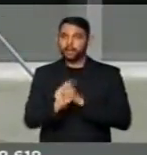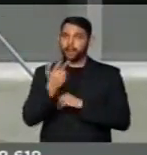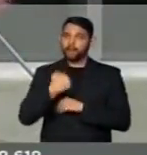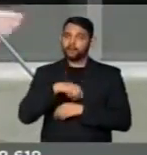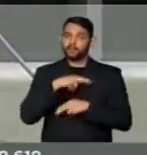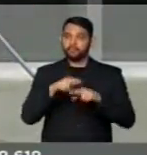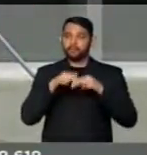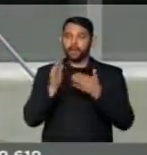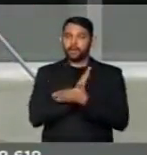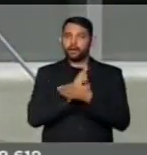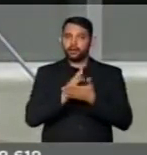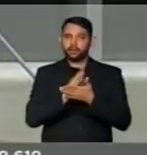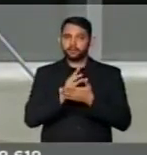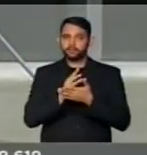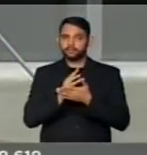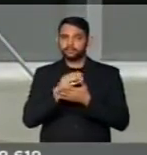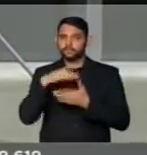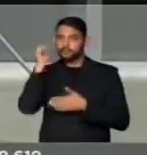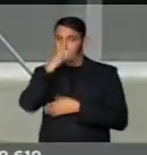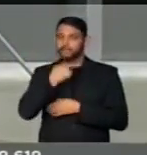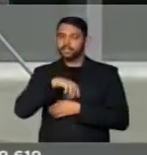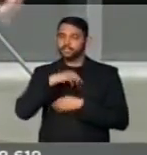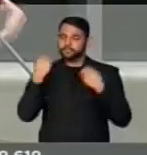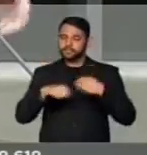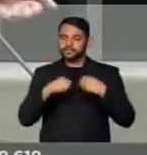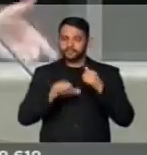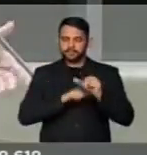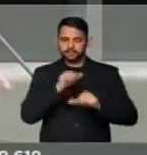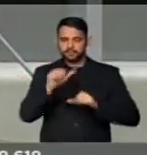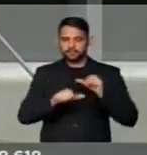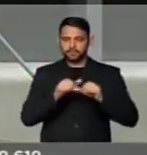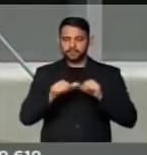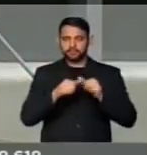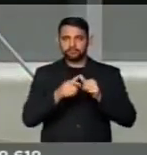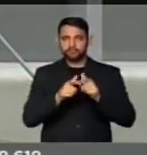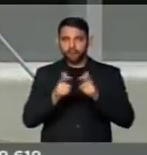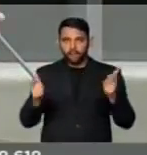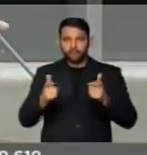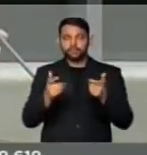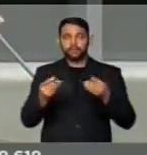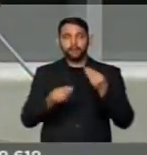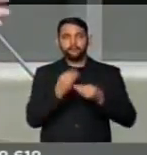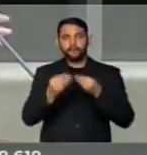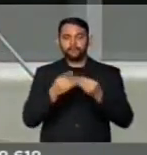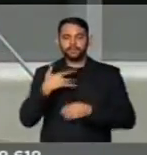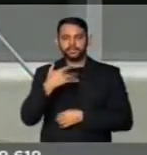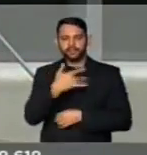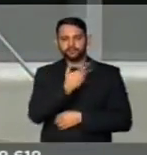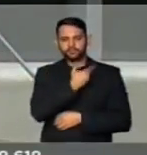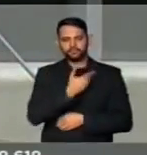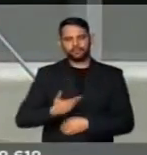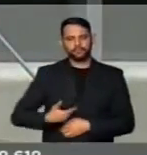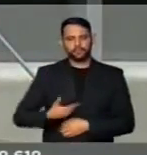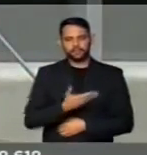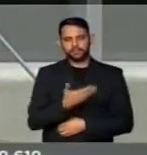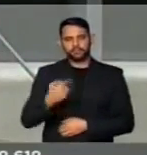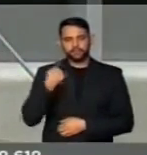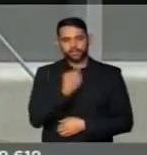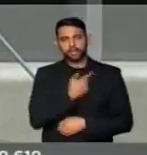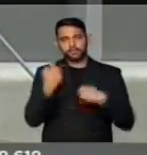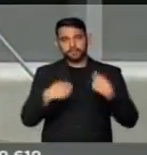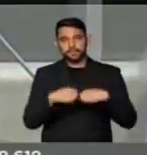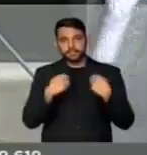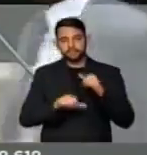pega a alta complexidade. Portanto, eu acho que nós temos que fazer uma transformação grande no modelo da saúde pública. Nós temos